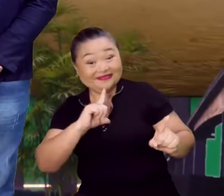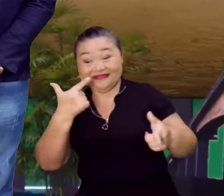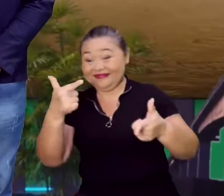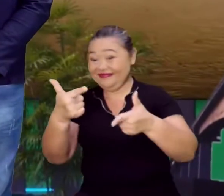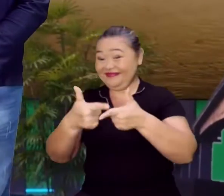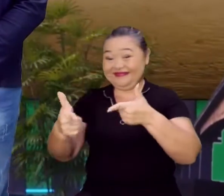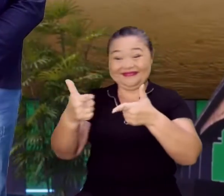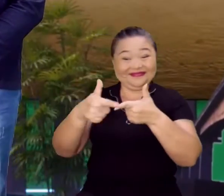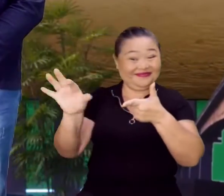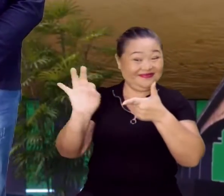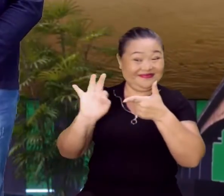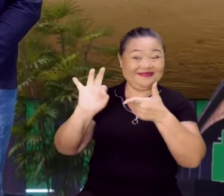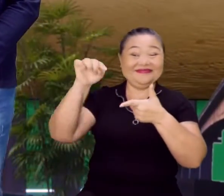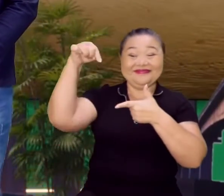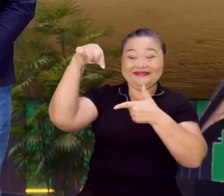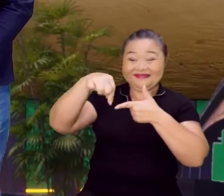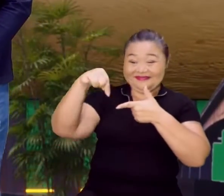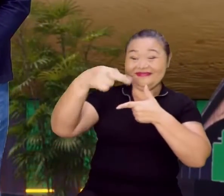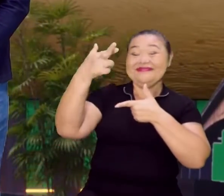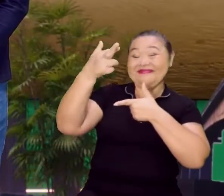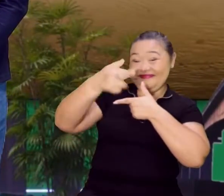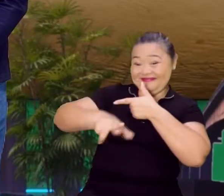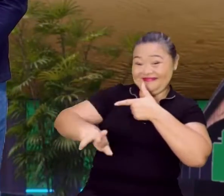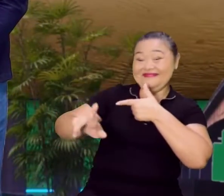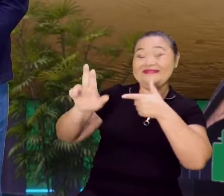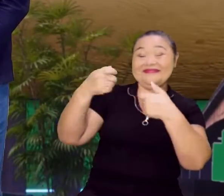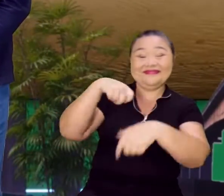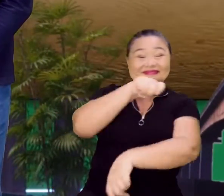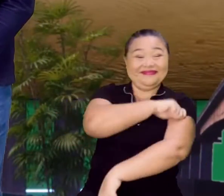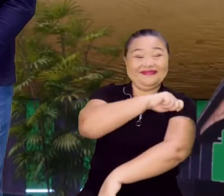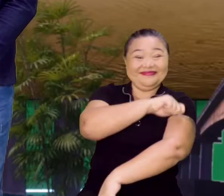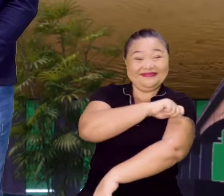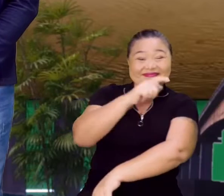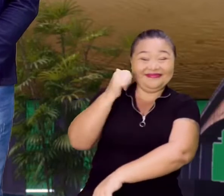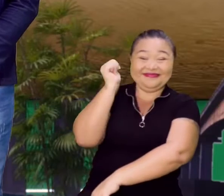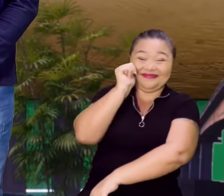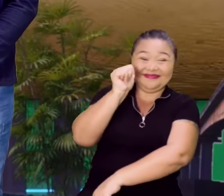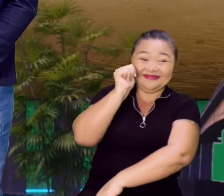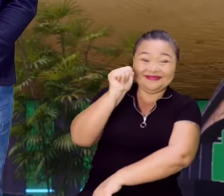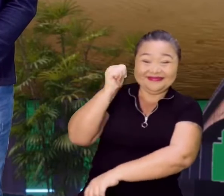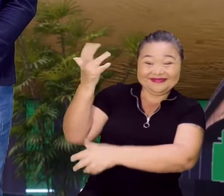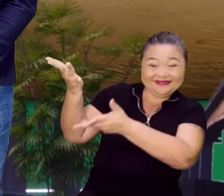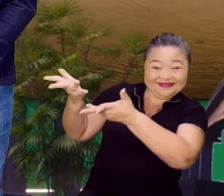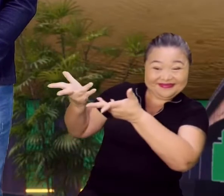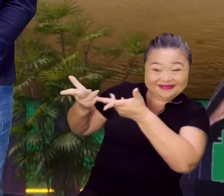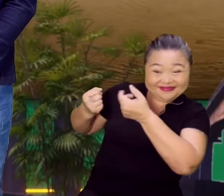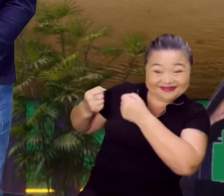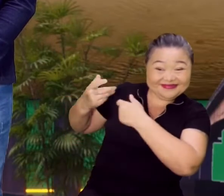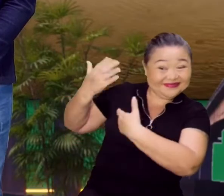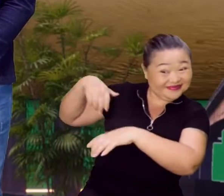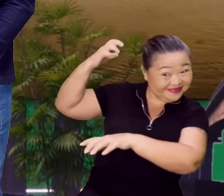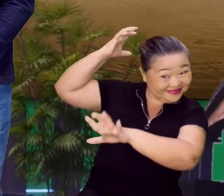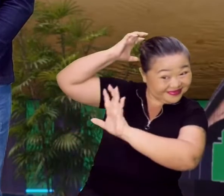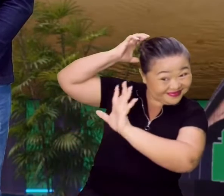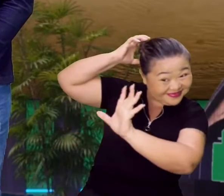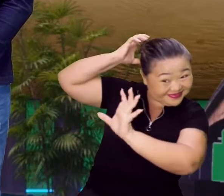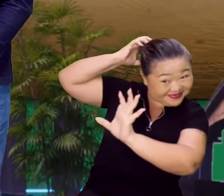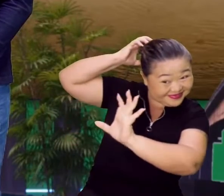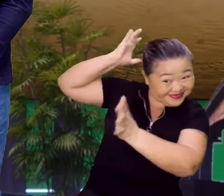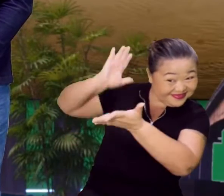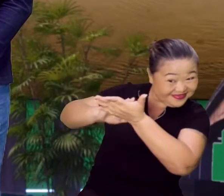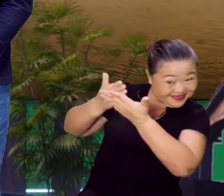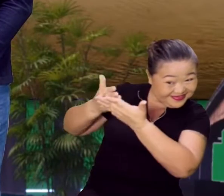tem problema. Nós estamos aqui para recuperar o aluno, juntamente com essa moça aqui, a maravilhosa, que é a Aldelinda,